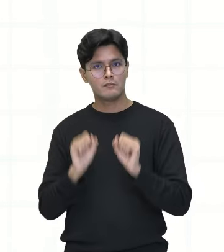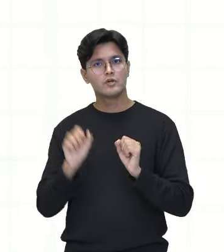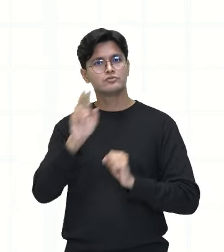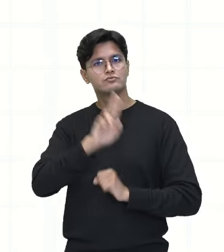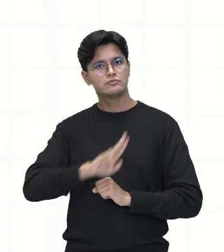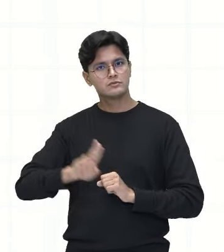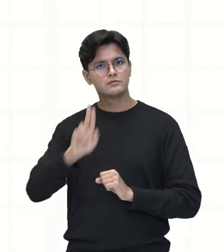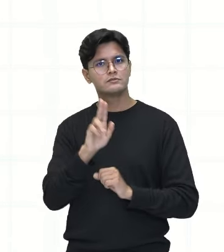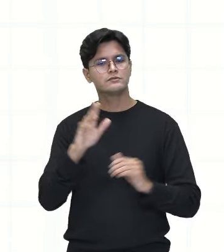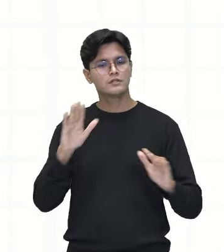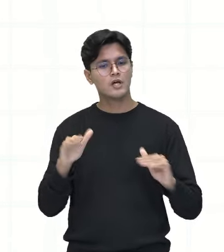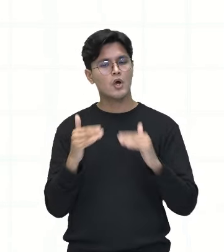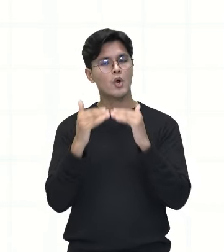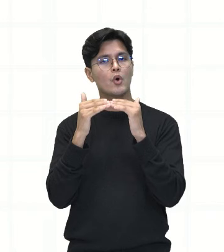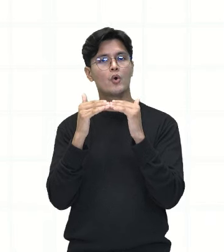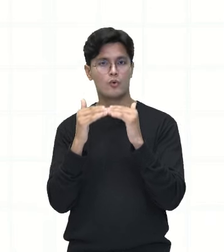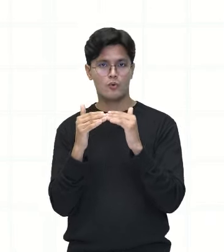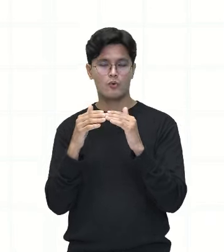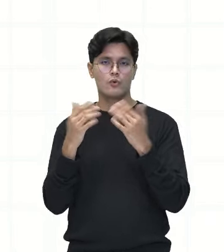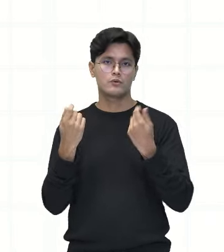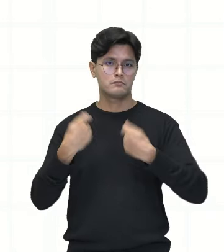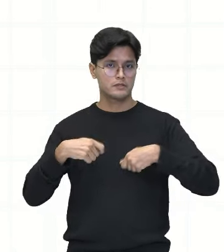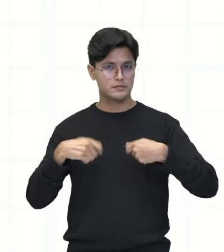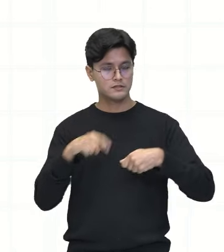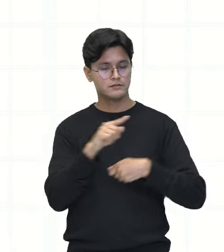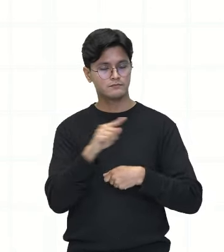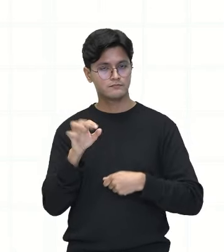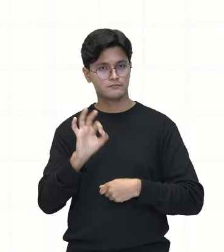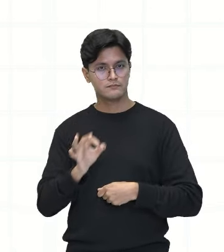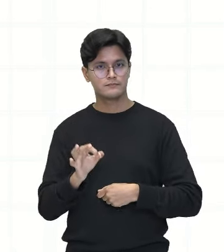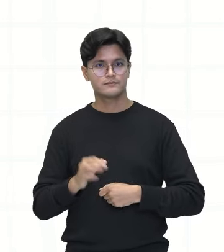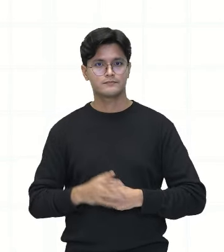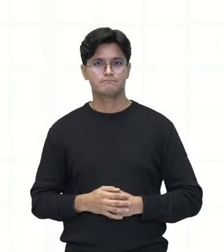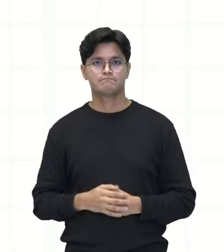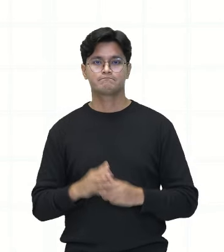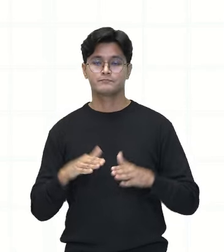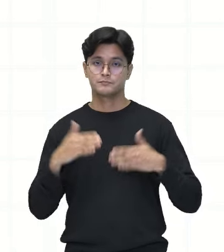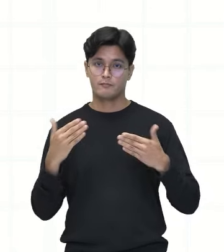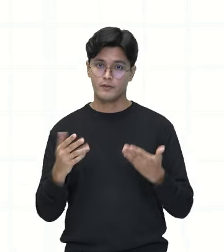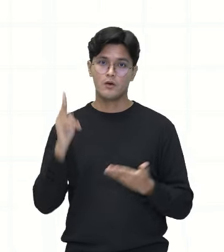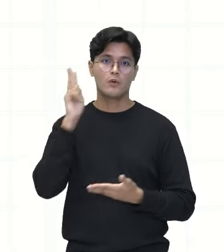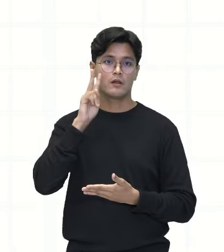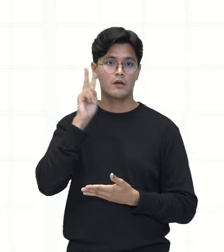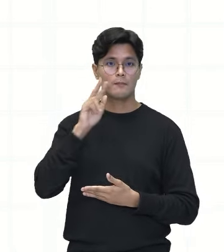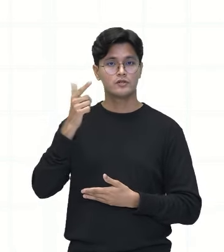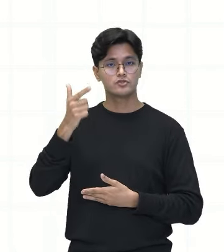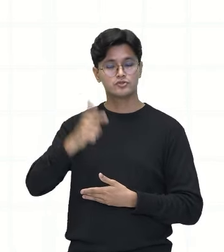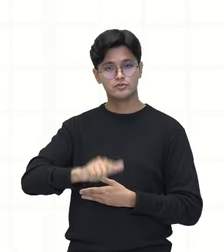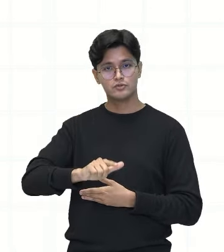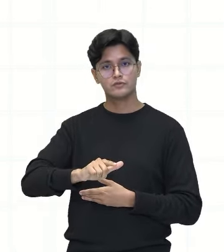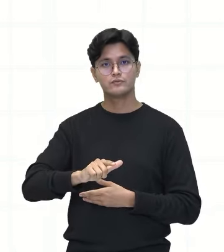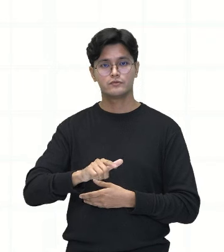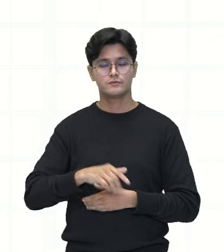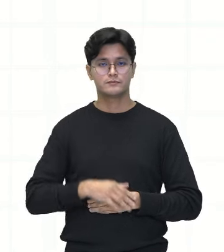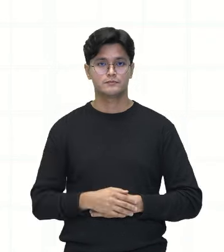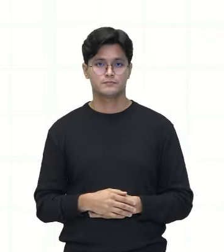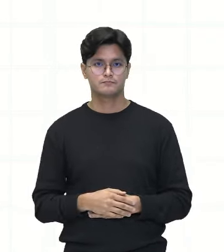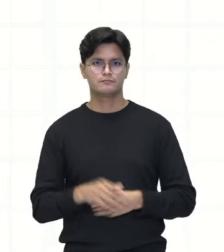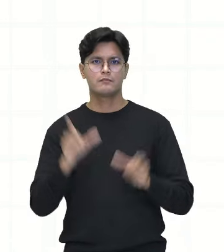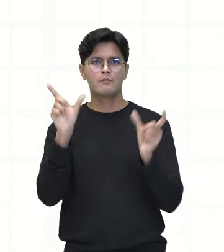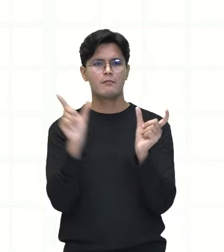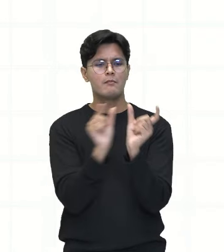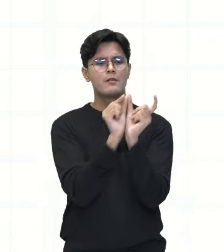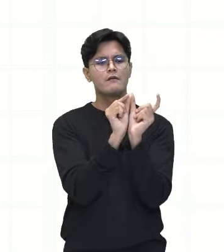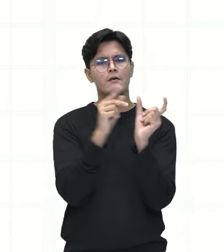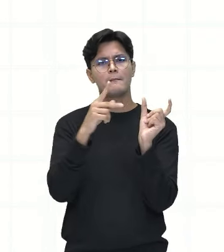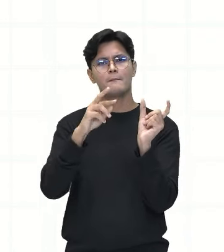criar uma nova palavra. Então, relembrando, o que é o prefixo?